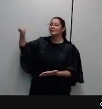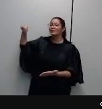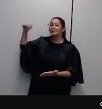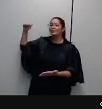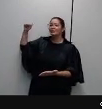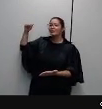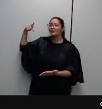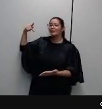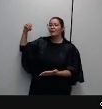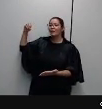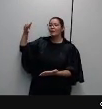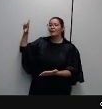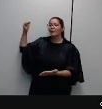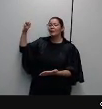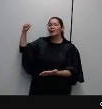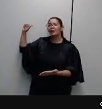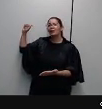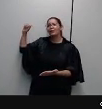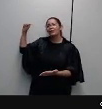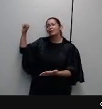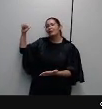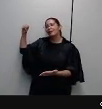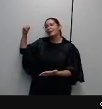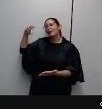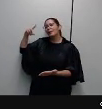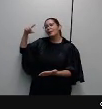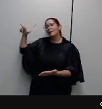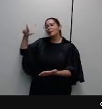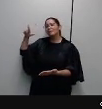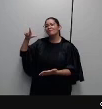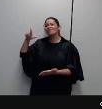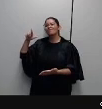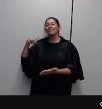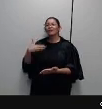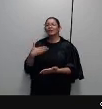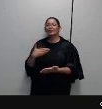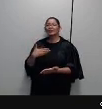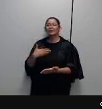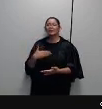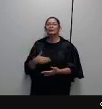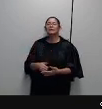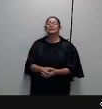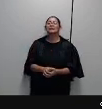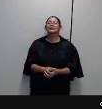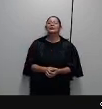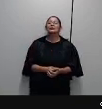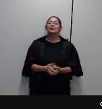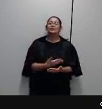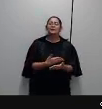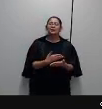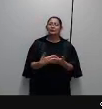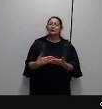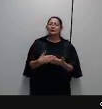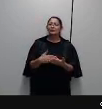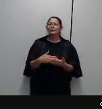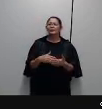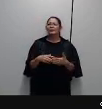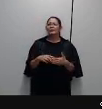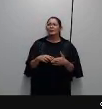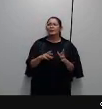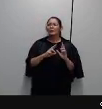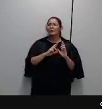Benedito Benedito é o item 1 da lista de vossa excelência é o recurso especial de número 1